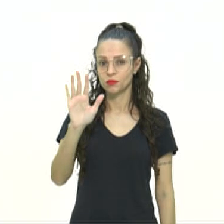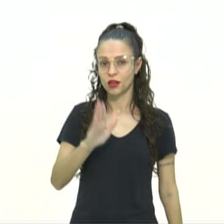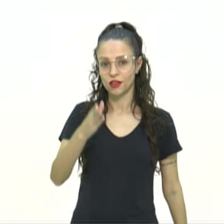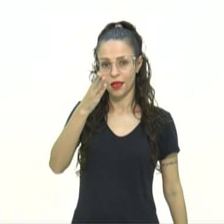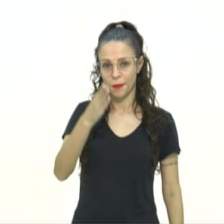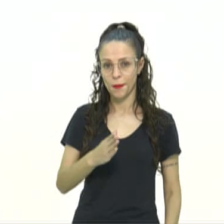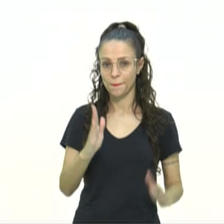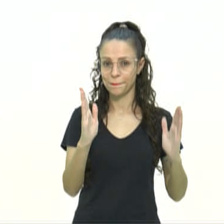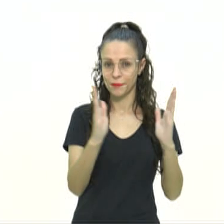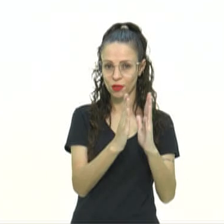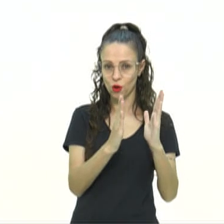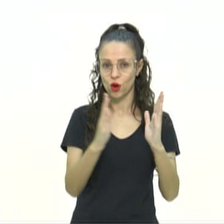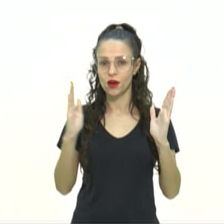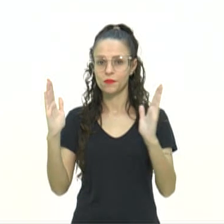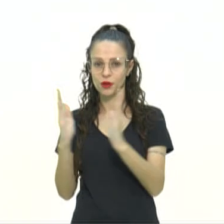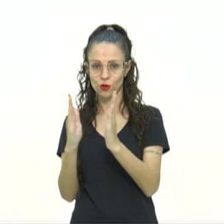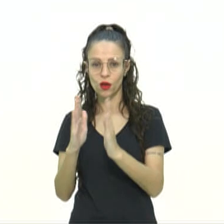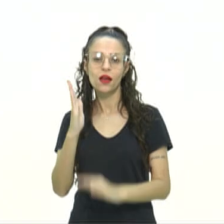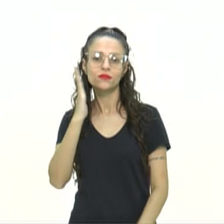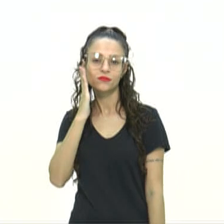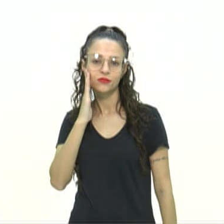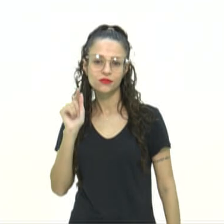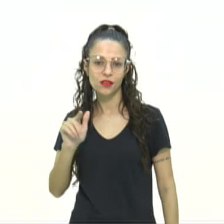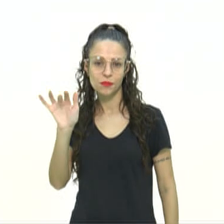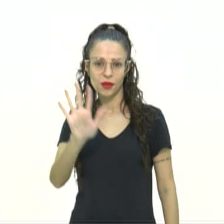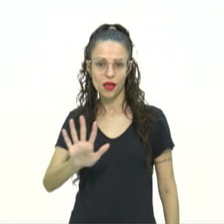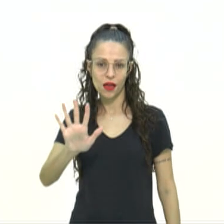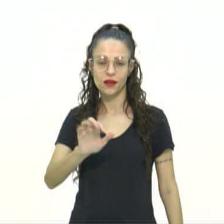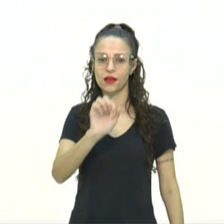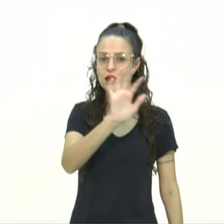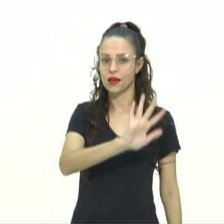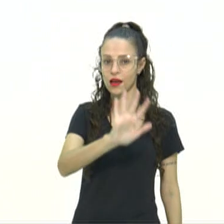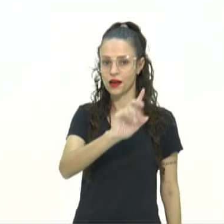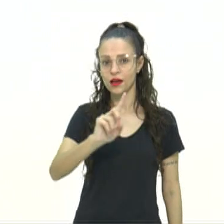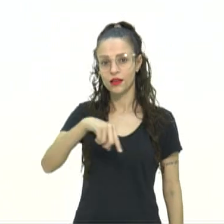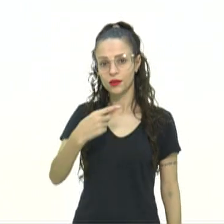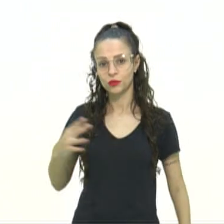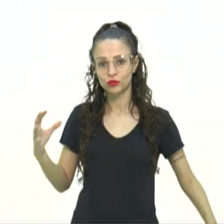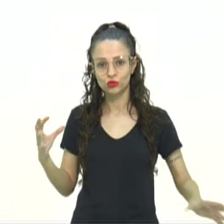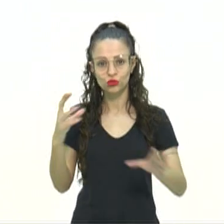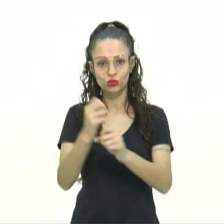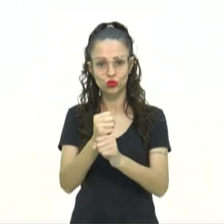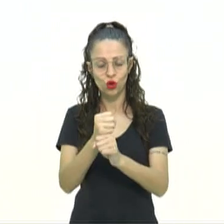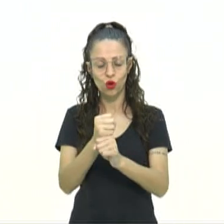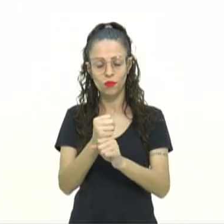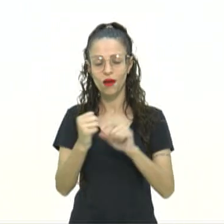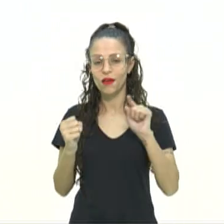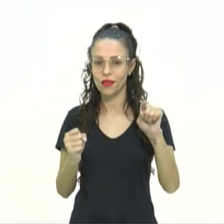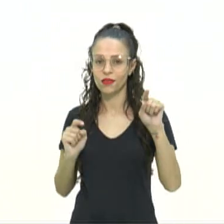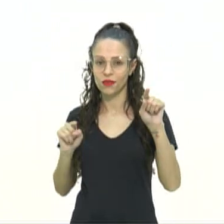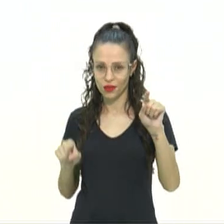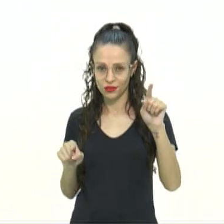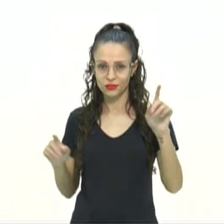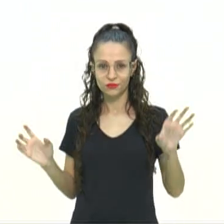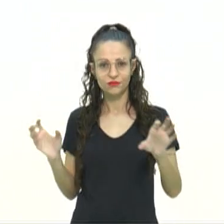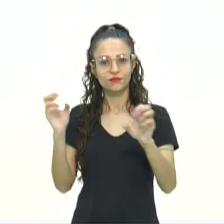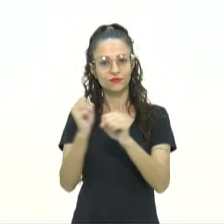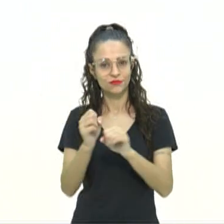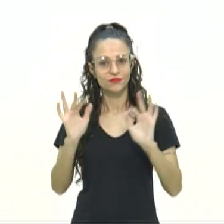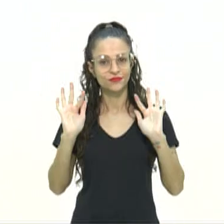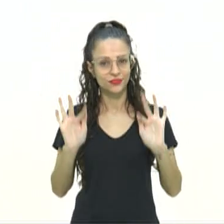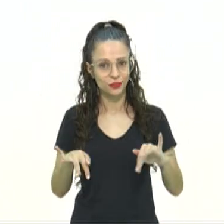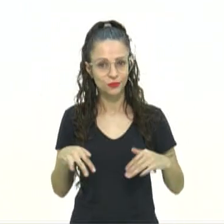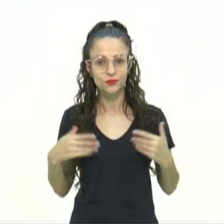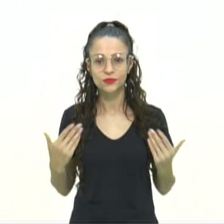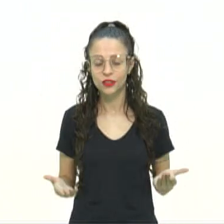figuras menores que sabemos determinar a área. Depois somamos todos os valores de área para obter a área